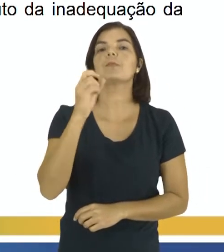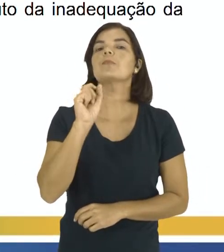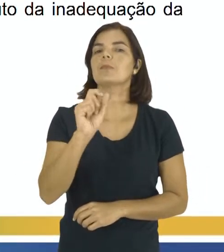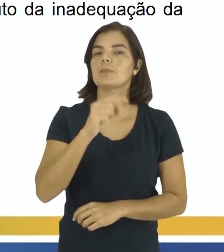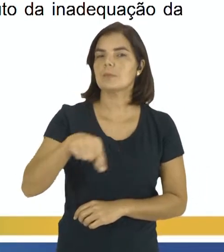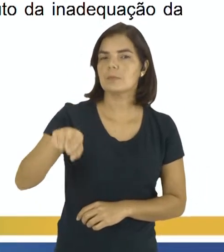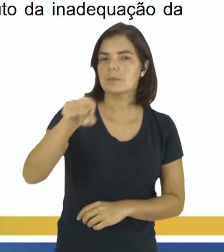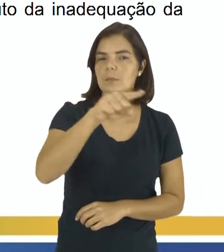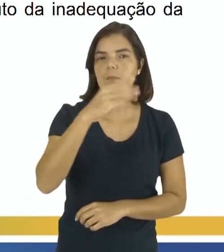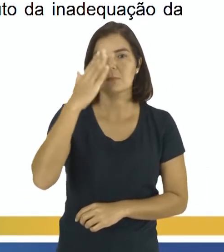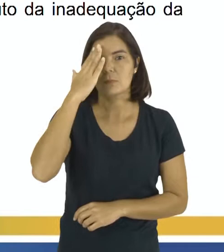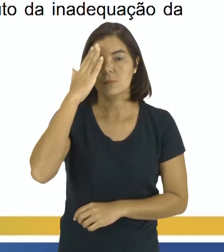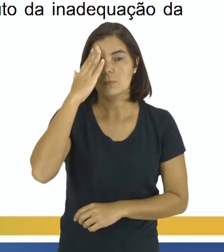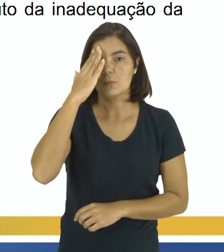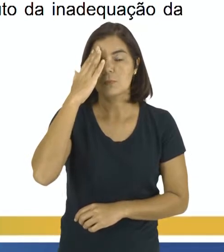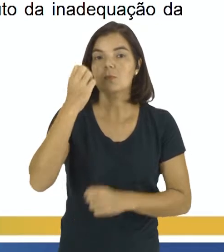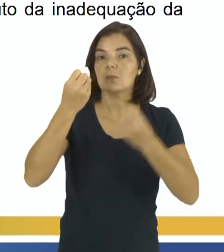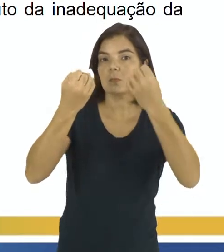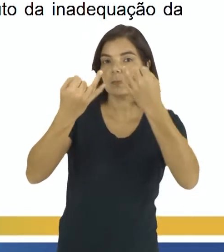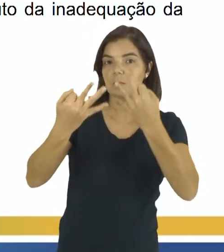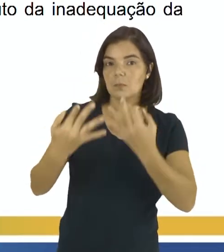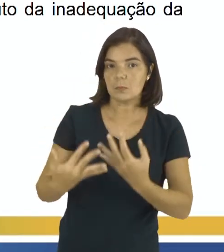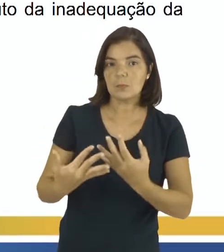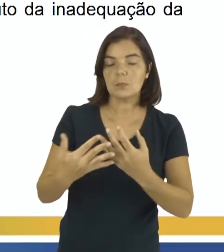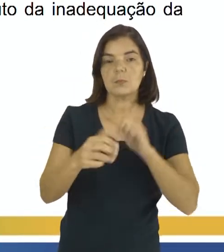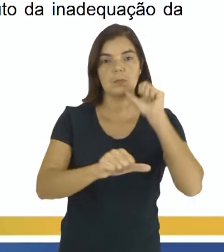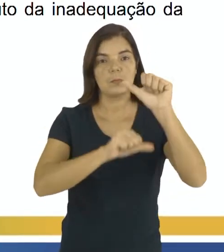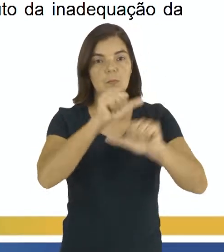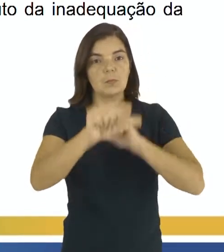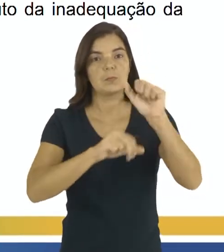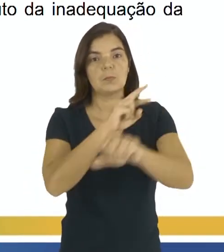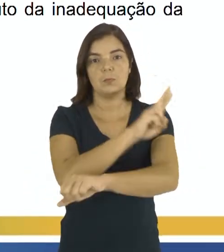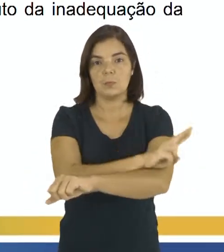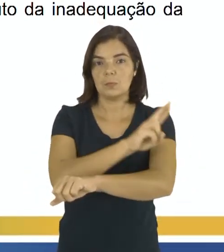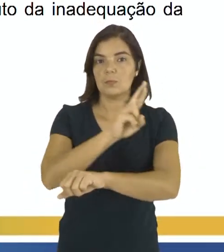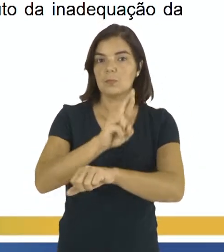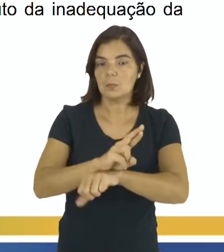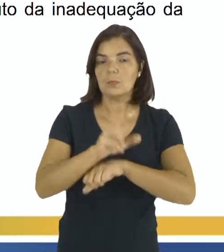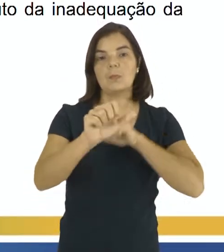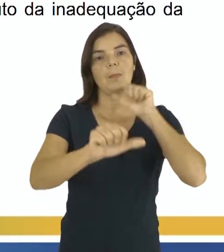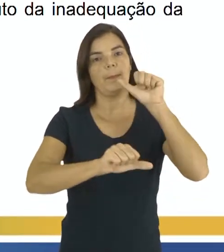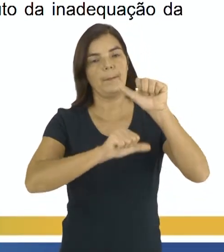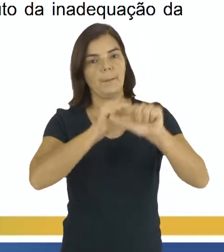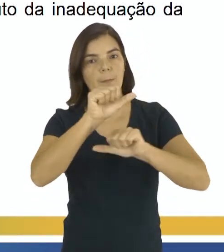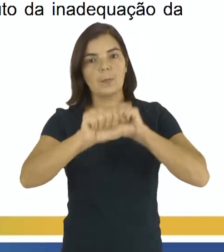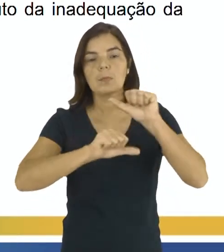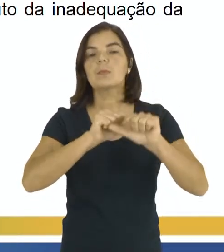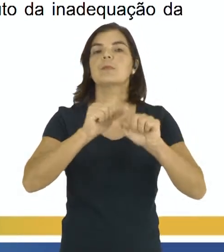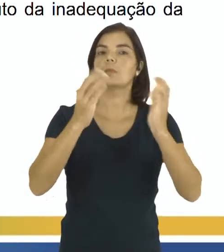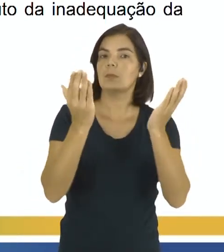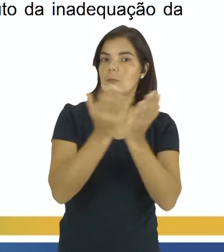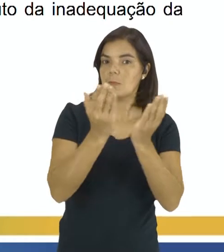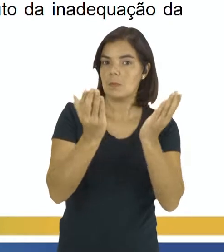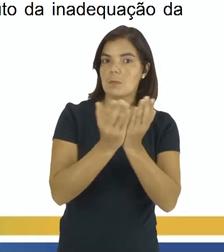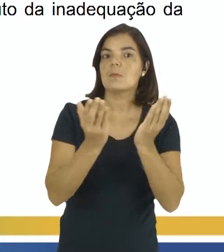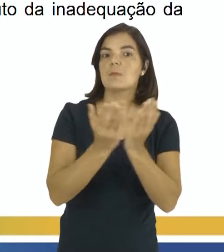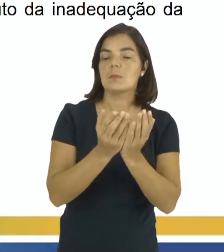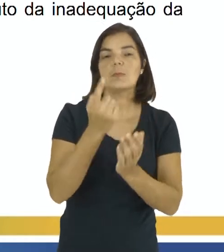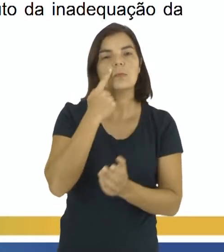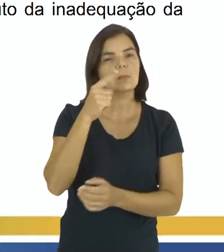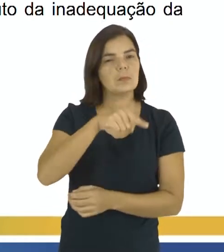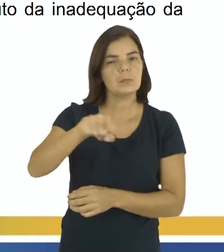que vocês entendam que quando falamos em reforma religiosa, reforma protestante, é importante que